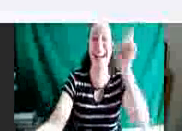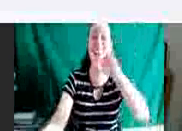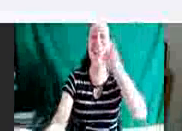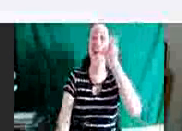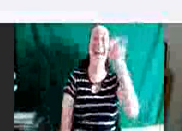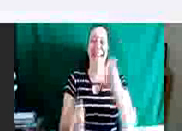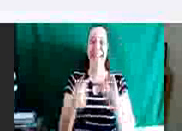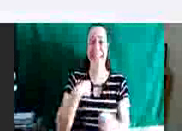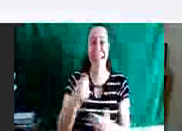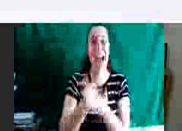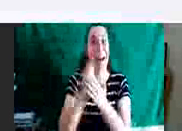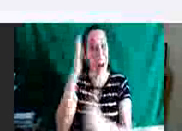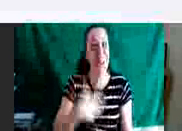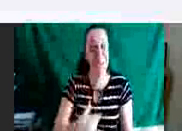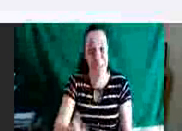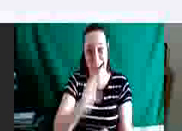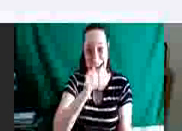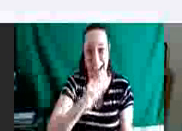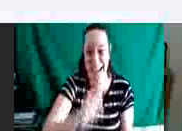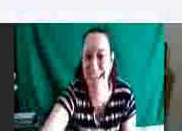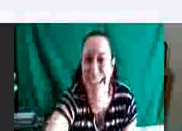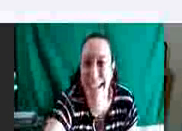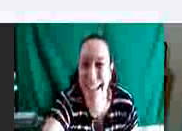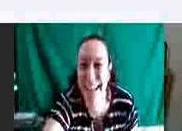As águas profundas do mar da Noruega.